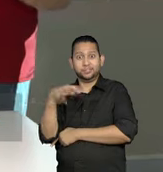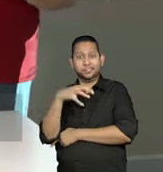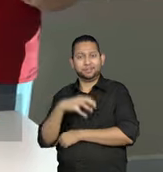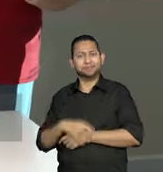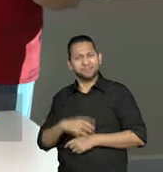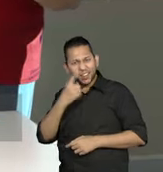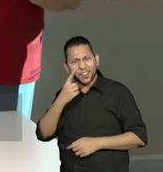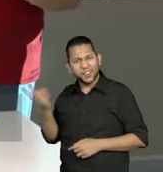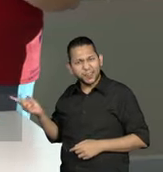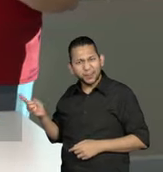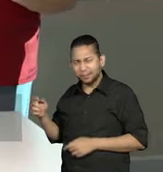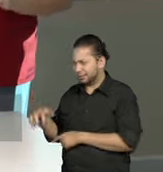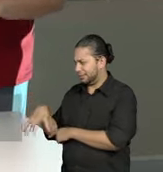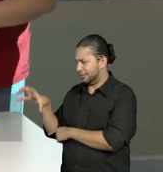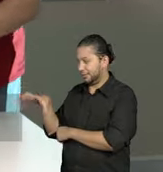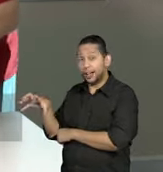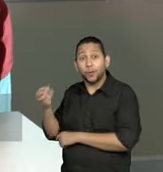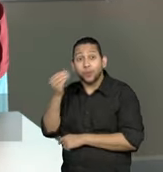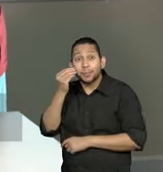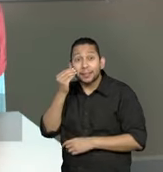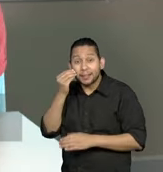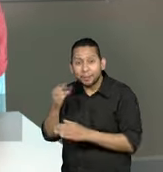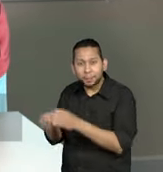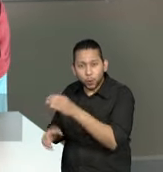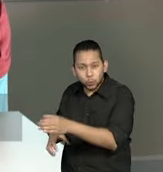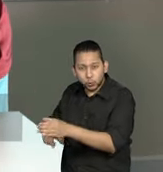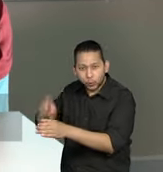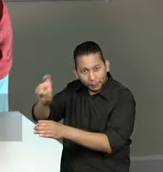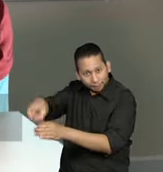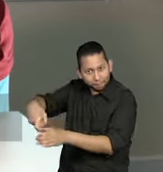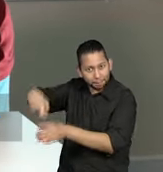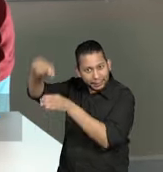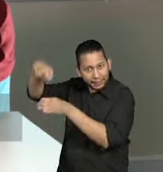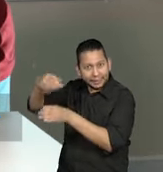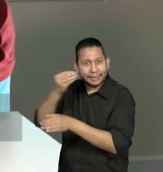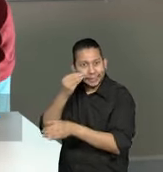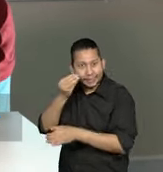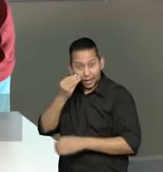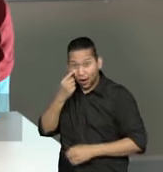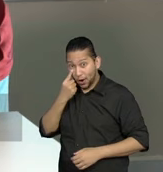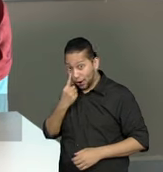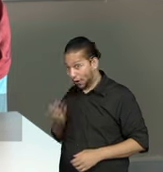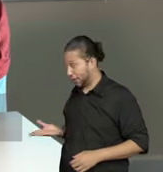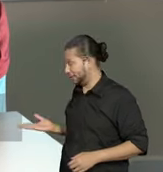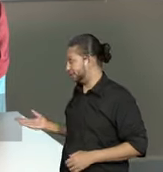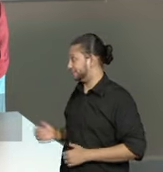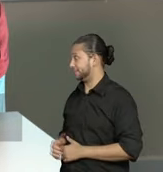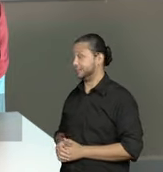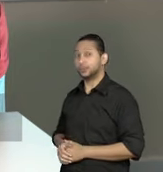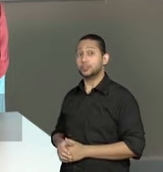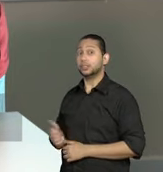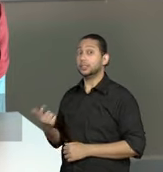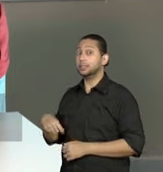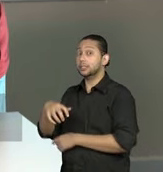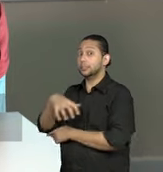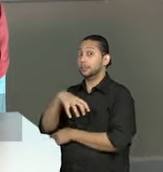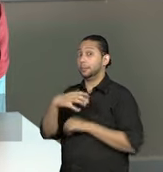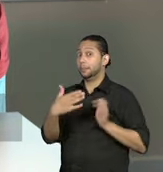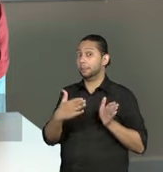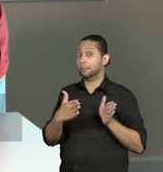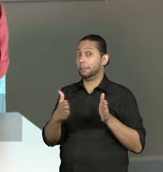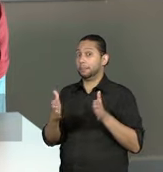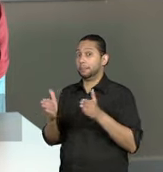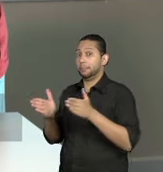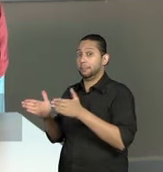esse baldinho, tá? Então vamos lá. Vou ter que girar de novo,